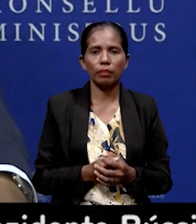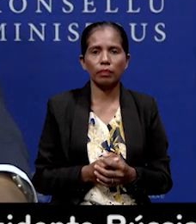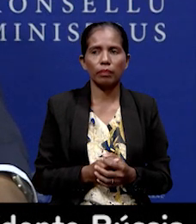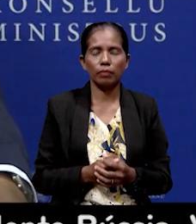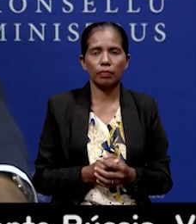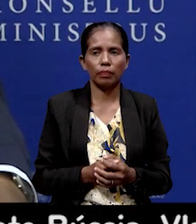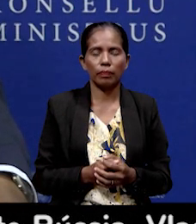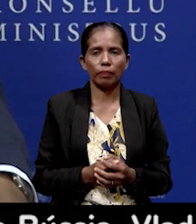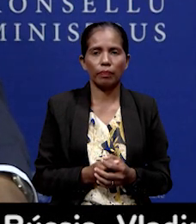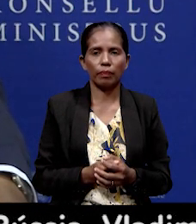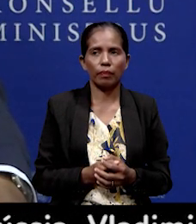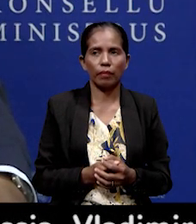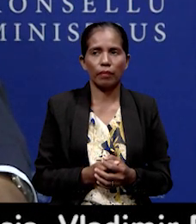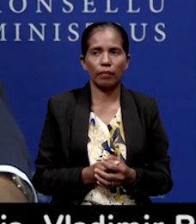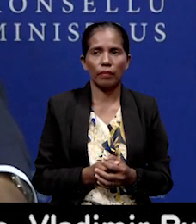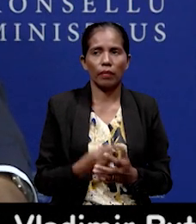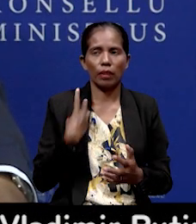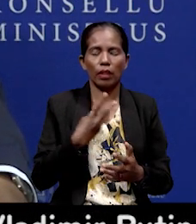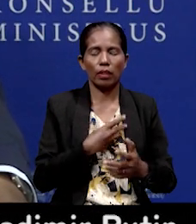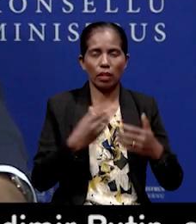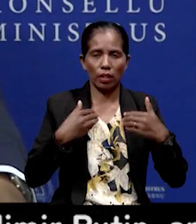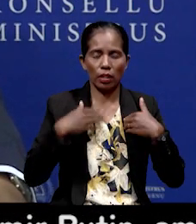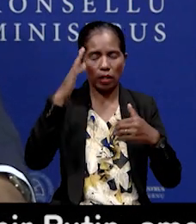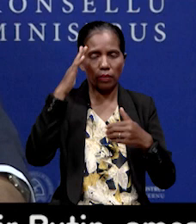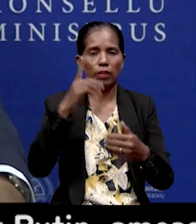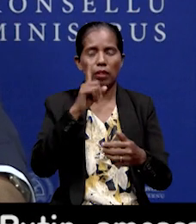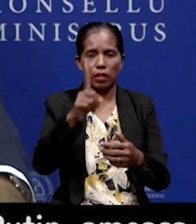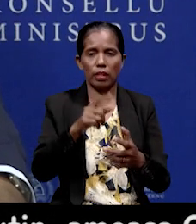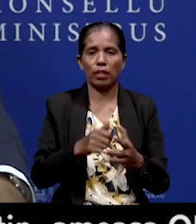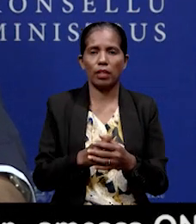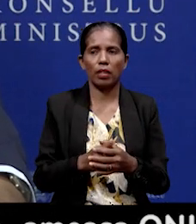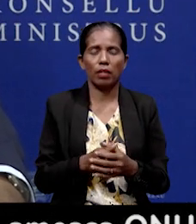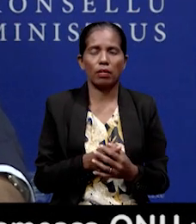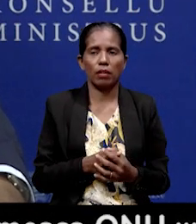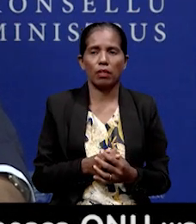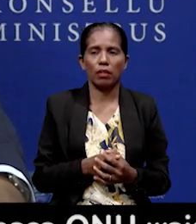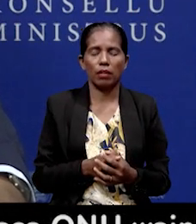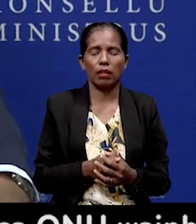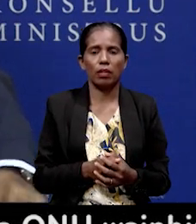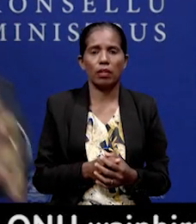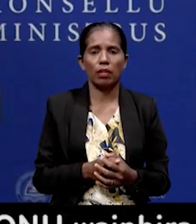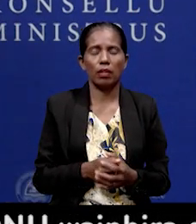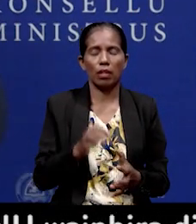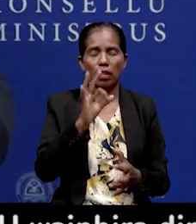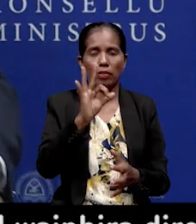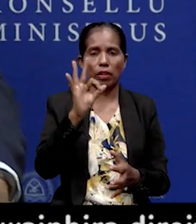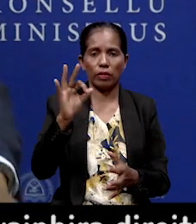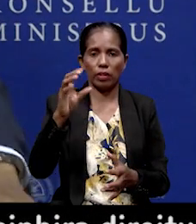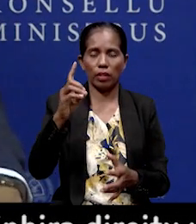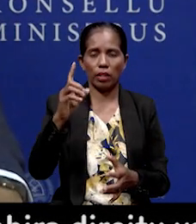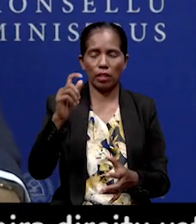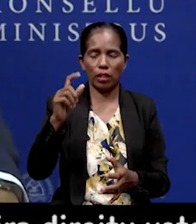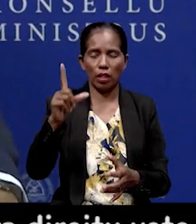e te expectativa da katak FFDTL se organiza ni nian di